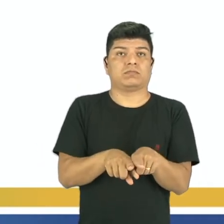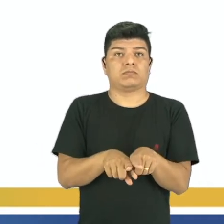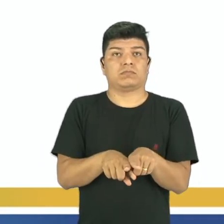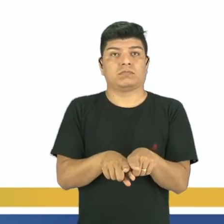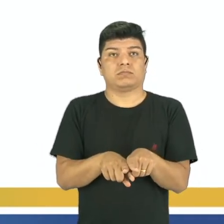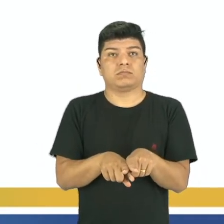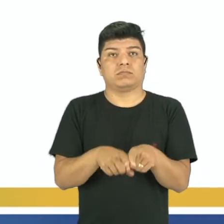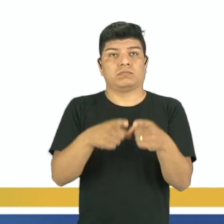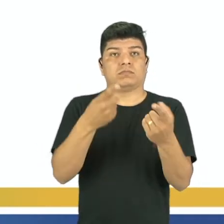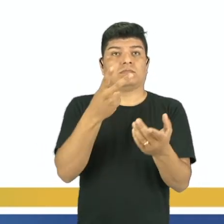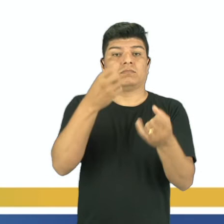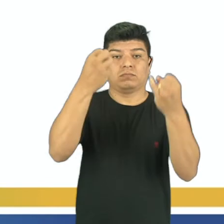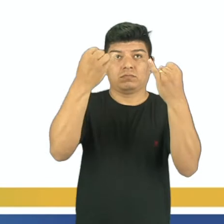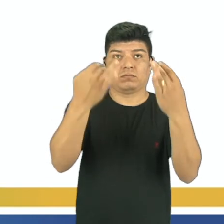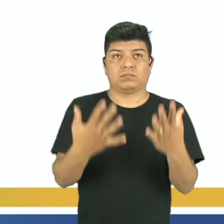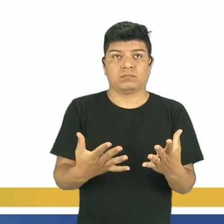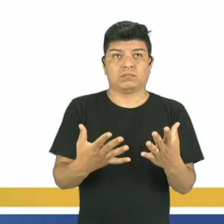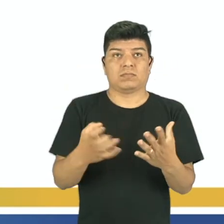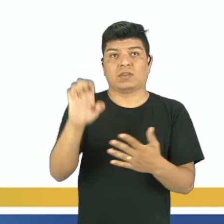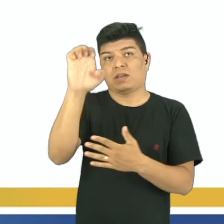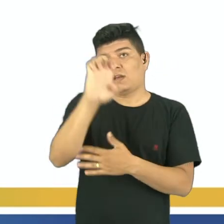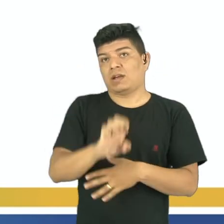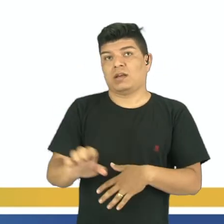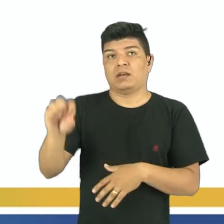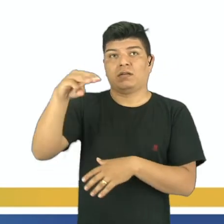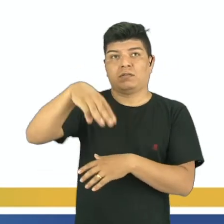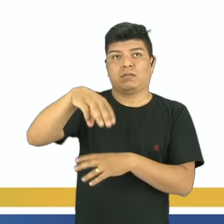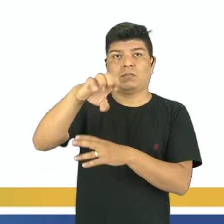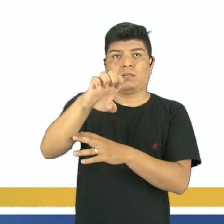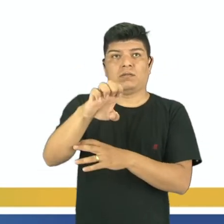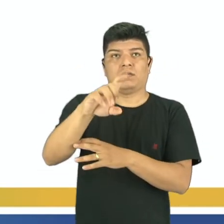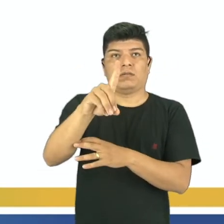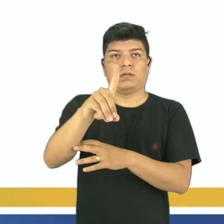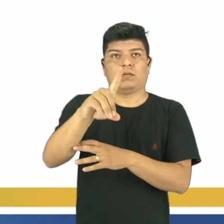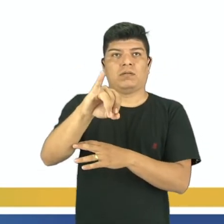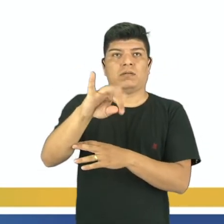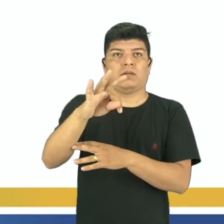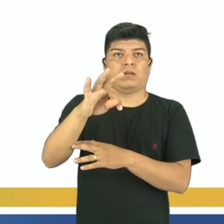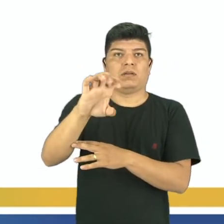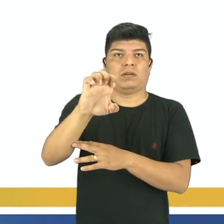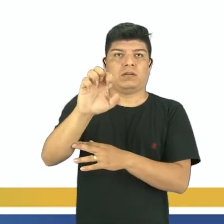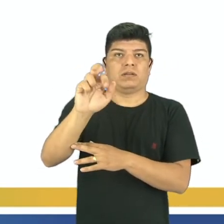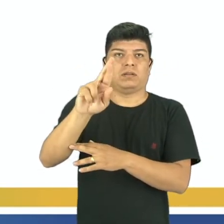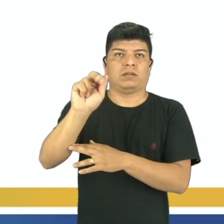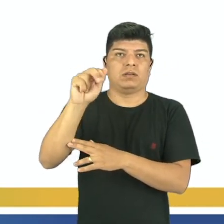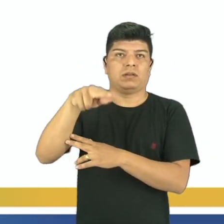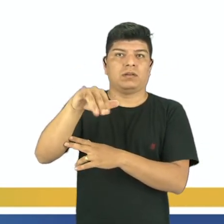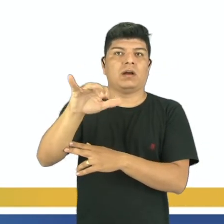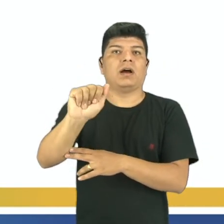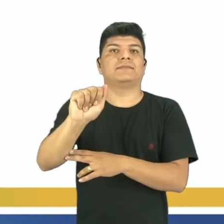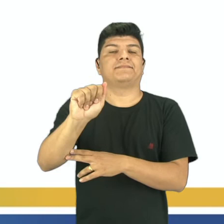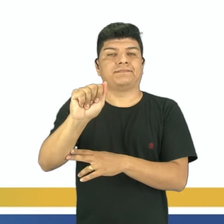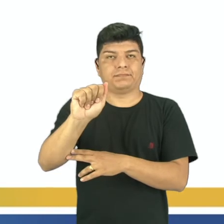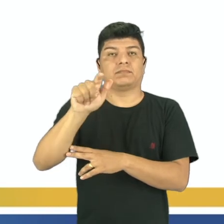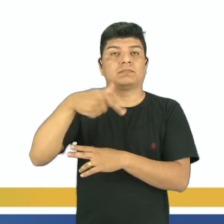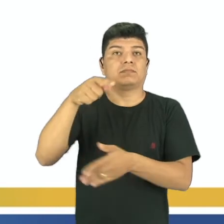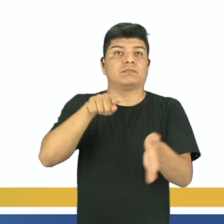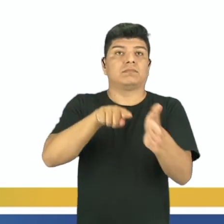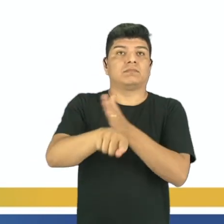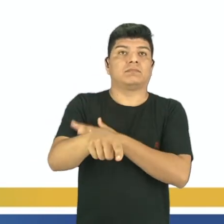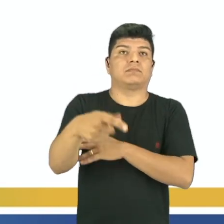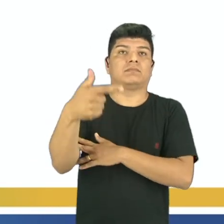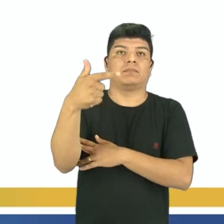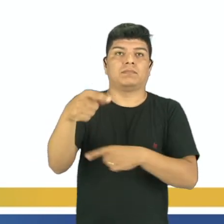a gente está falando da Europa Mediterrânea. Então, a alternativa correta é a alternativa C, tá bom? Agora vamos para outro exercíciozinho